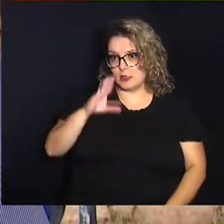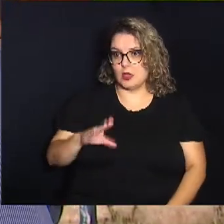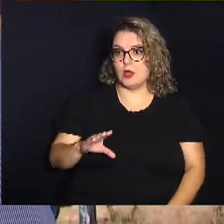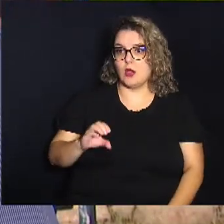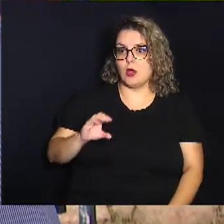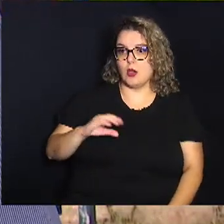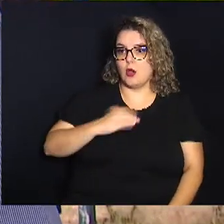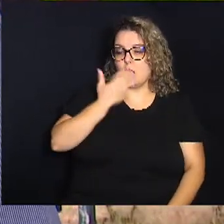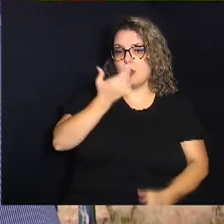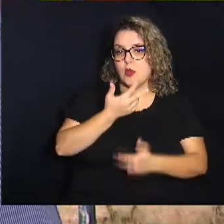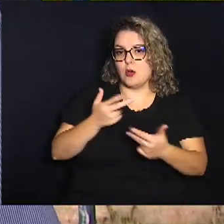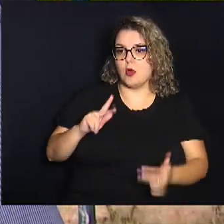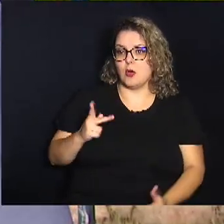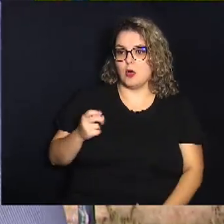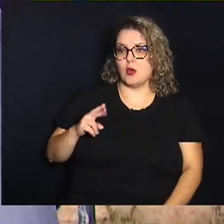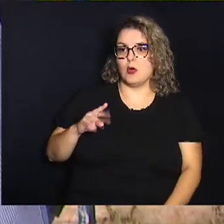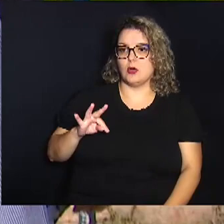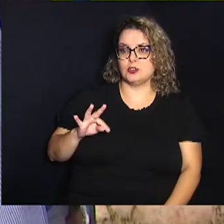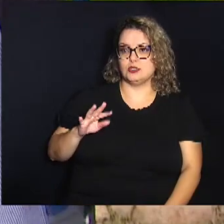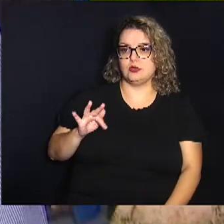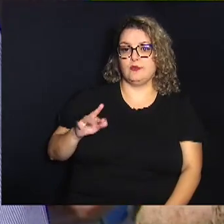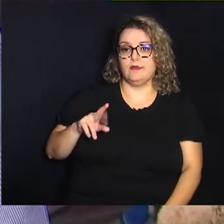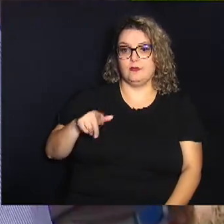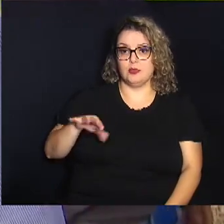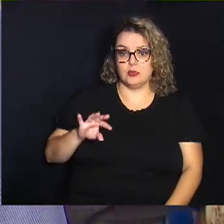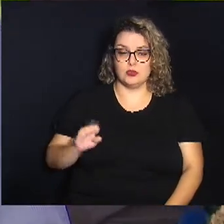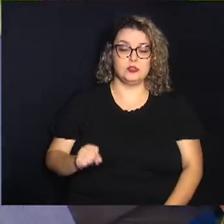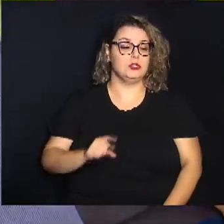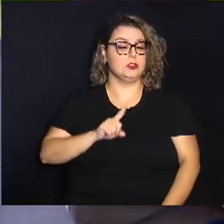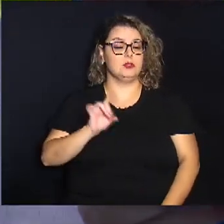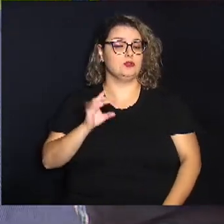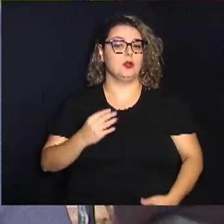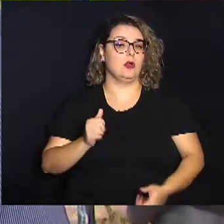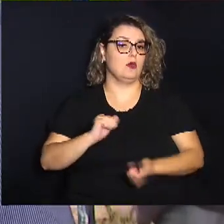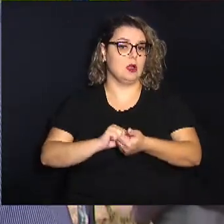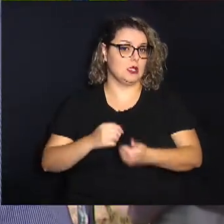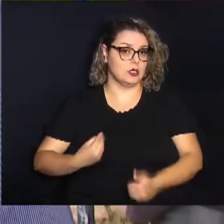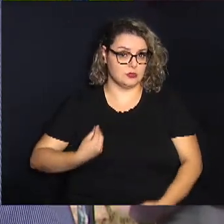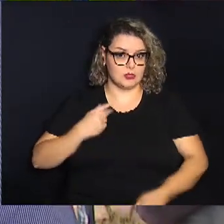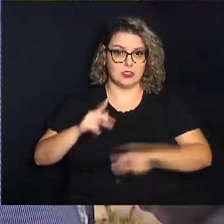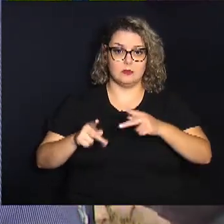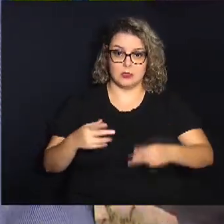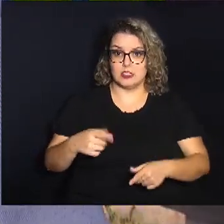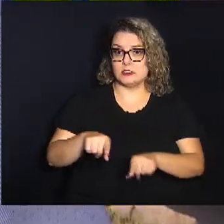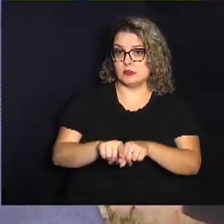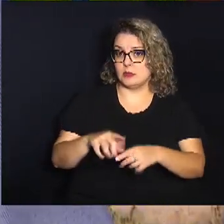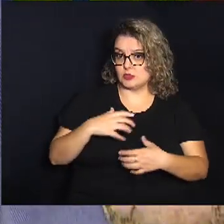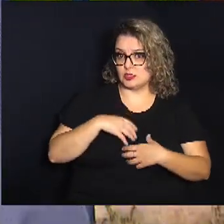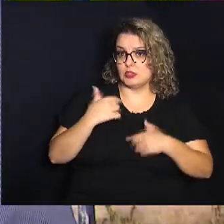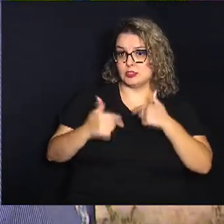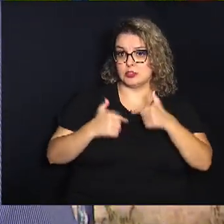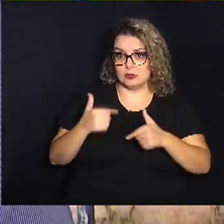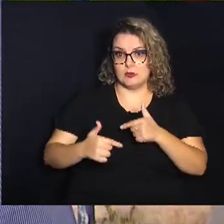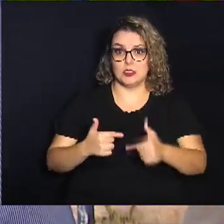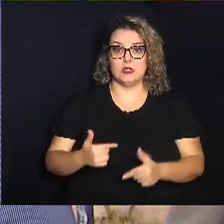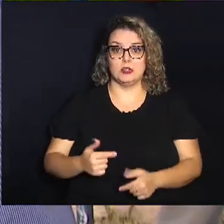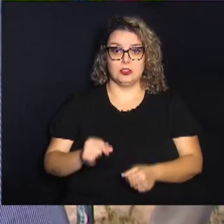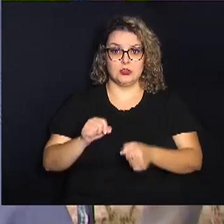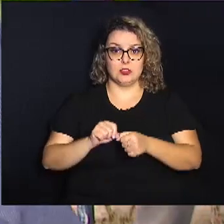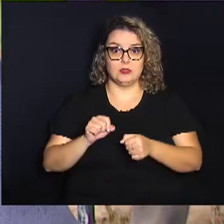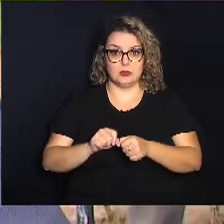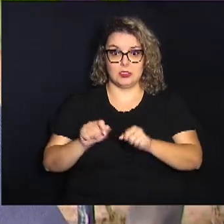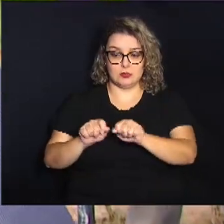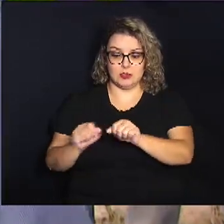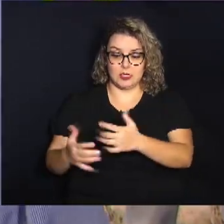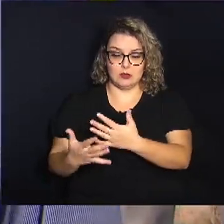fundamental para melhorar não só a qualidade de vida da população, mas também as condições de trabalho de quem ainda faz agricultura em